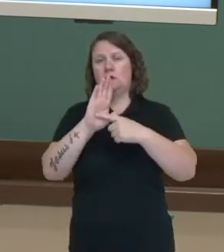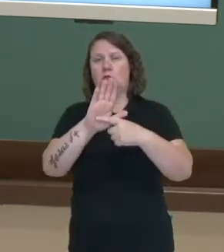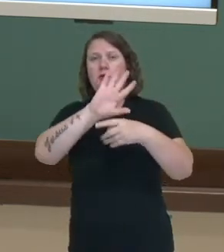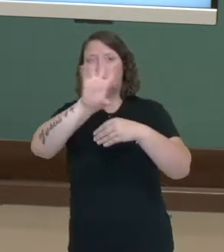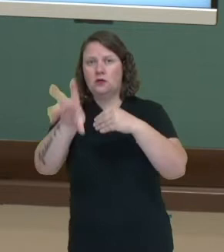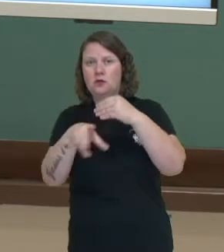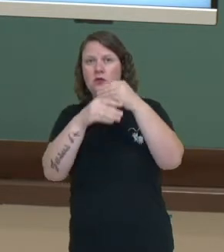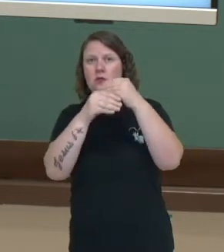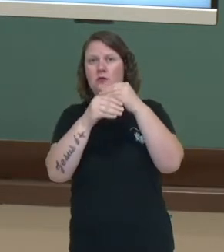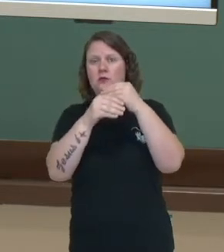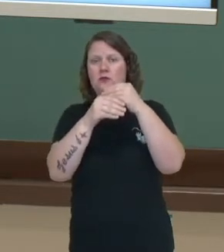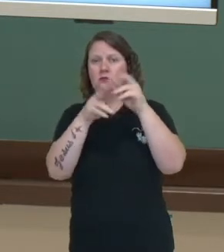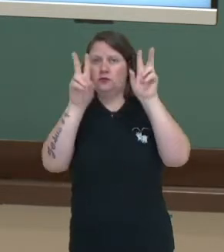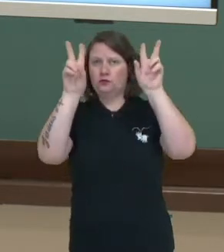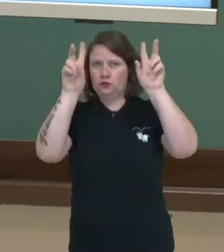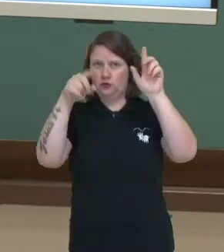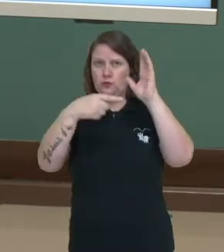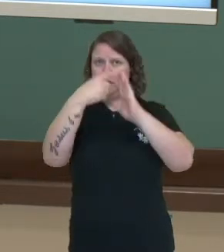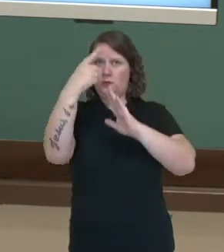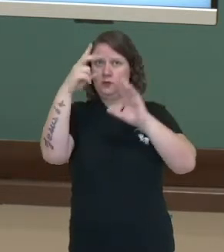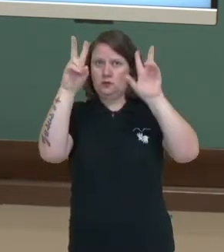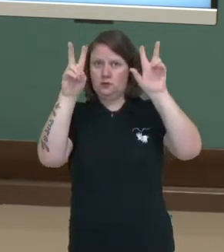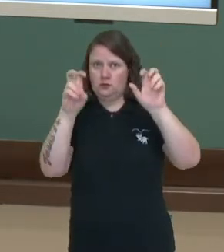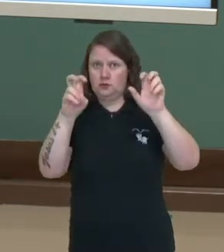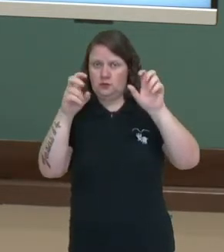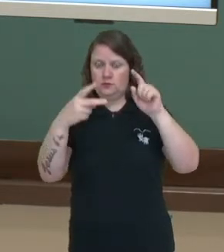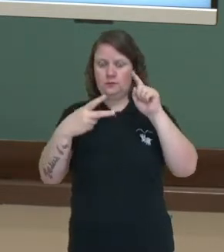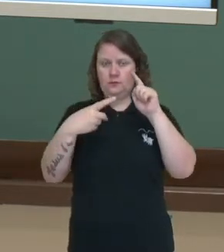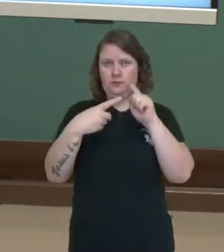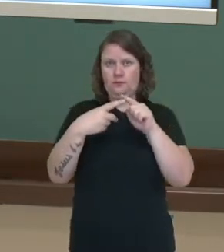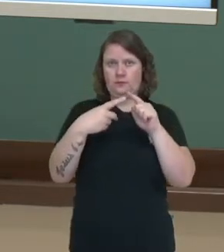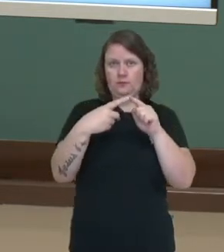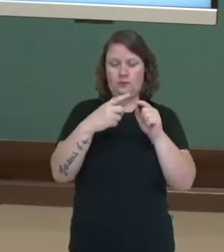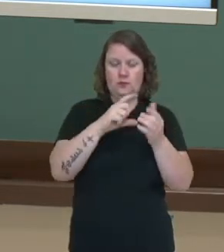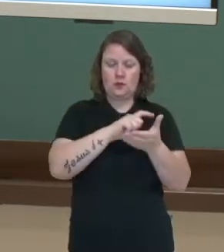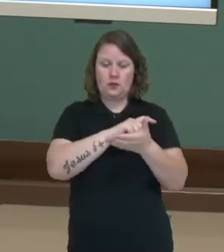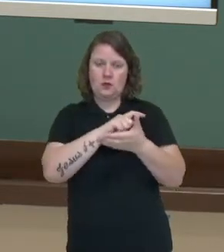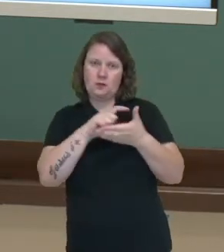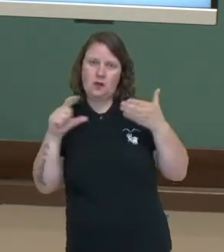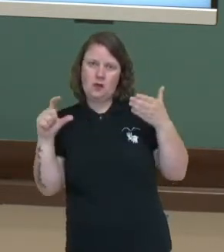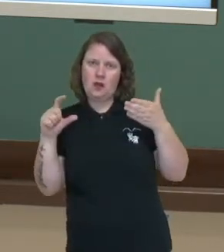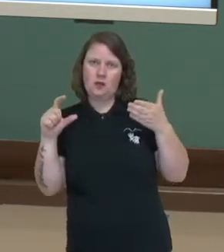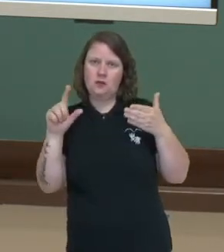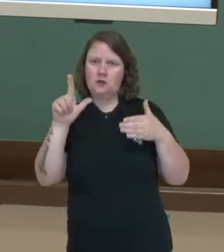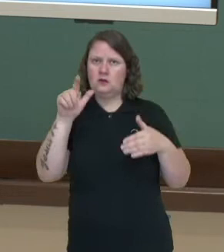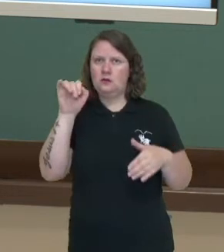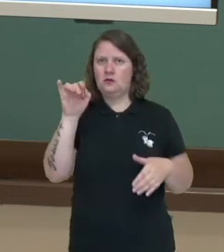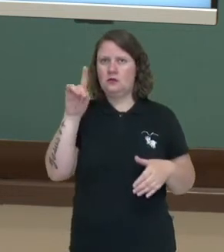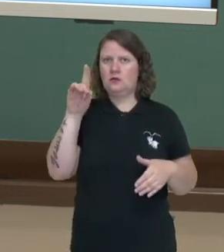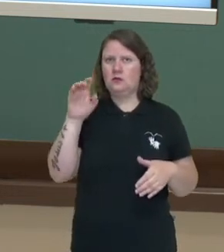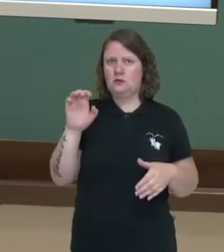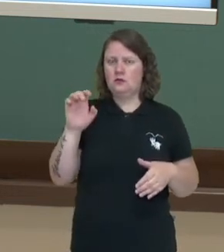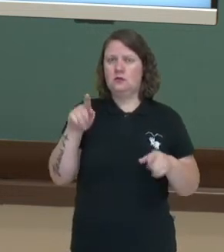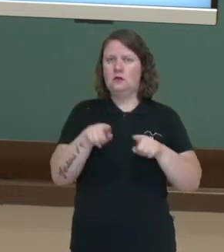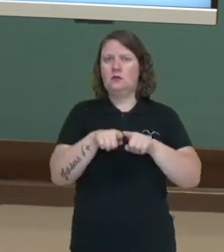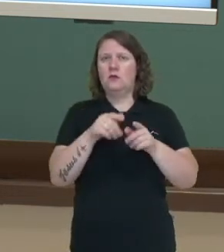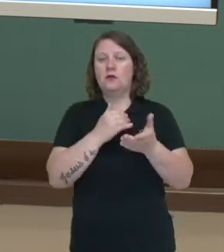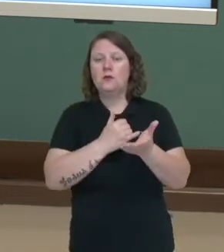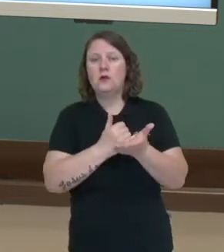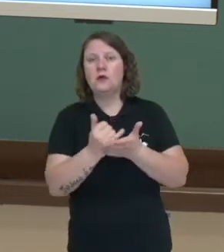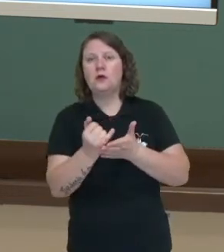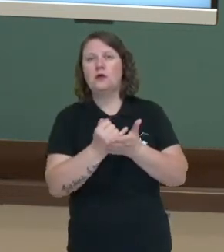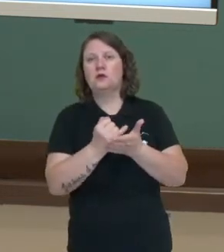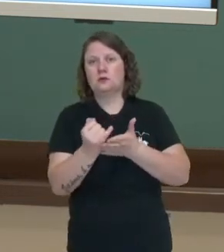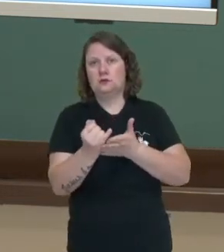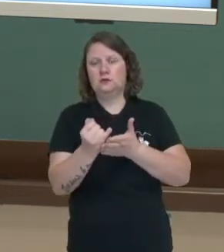do título, e o primeiro parágrafo, chamado de lead, traz as principais informações. E nos próximos